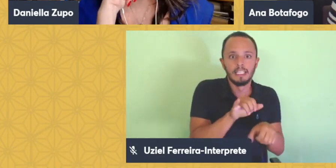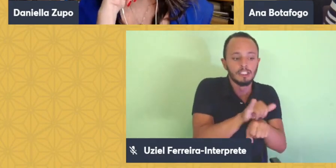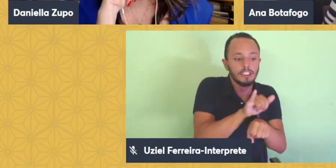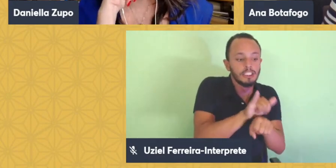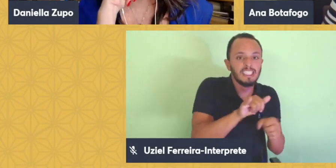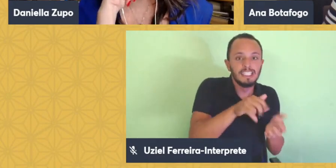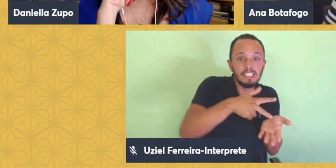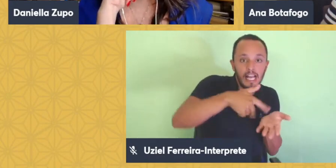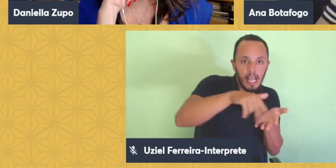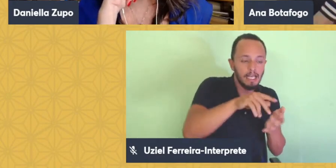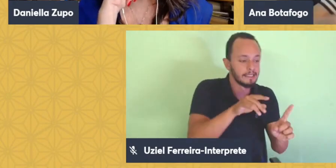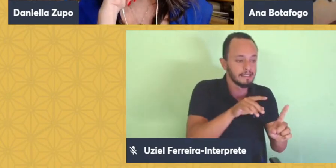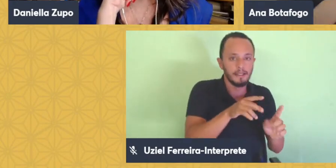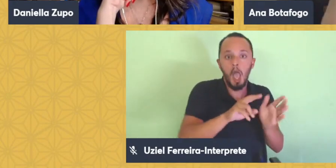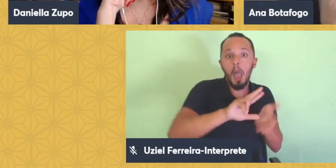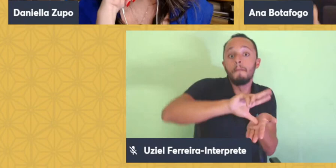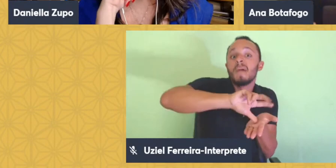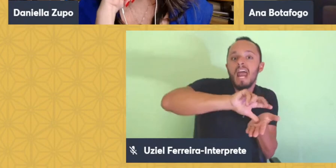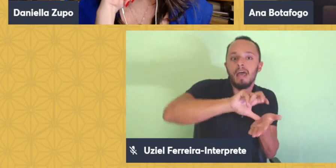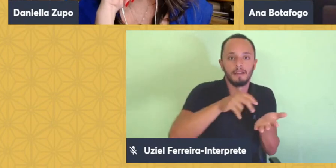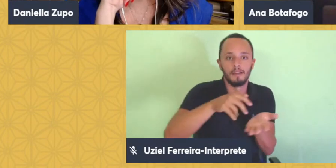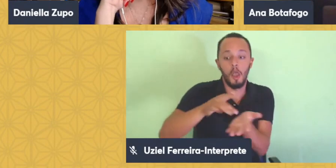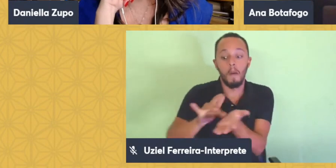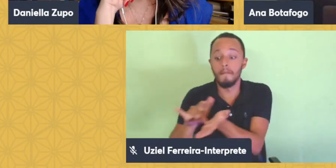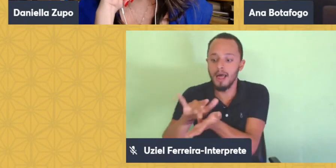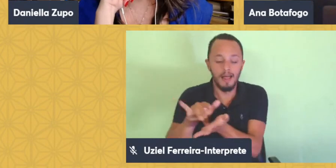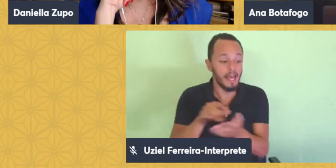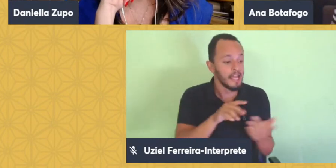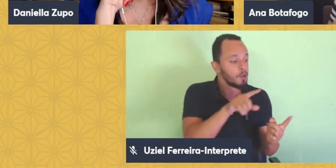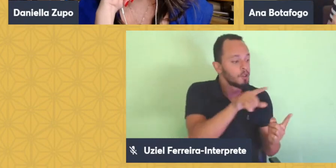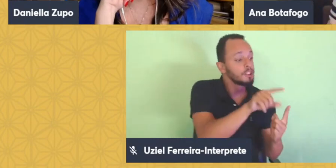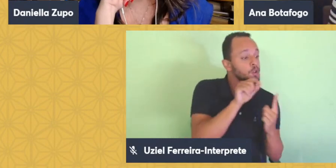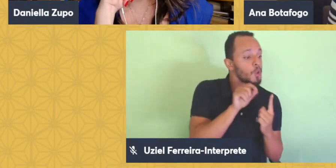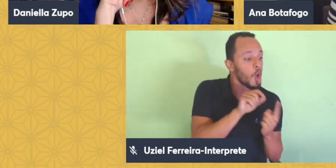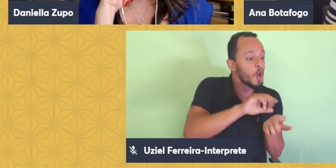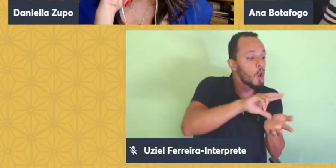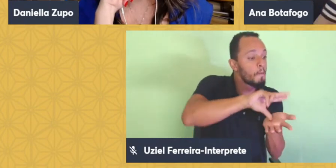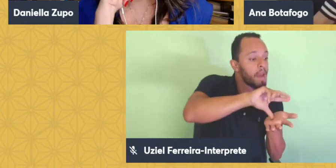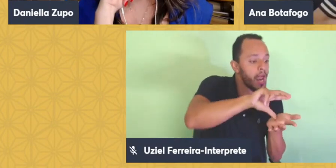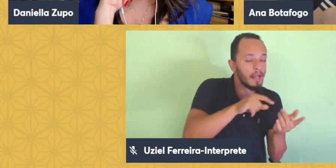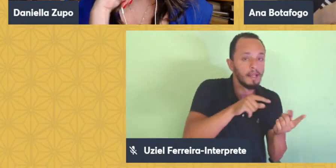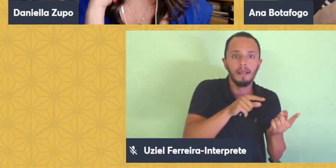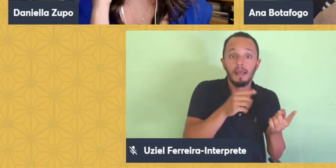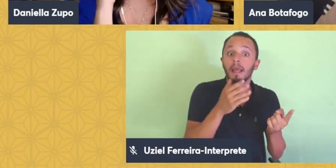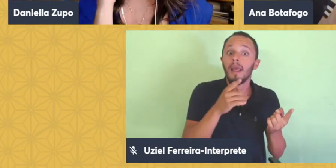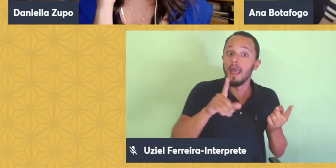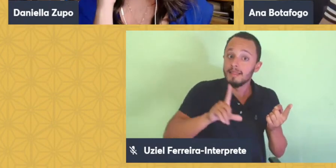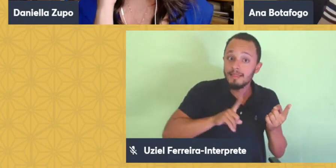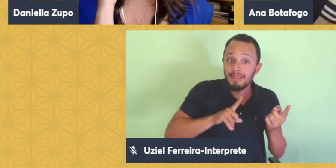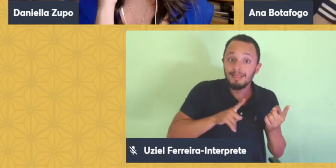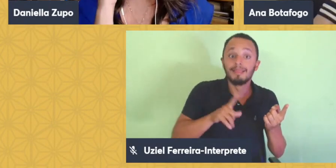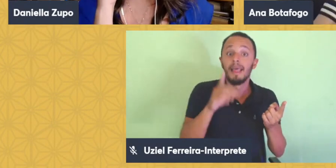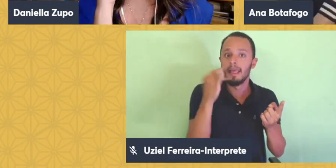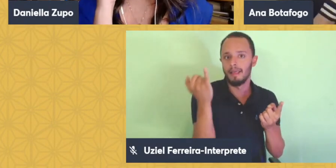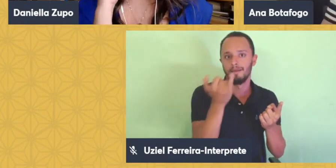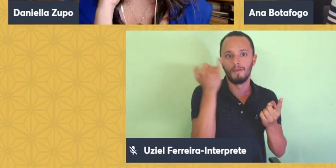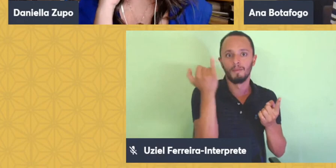região o país o continente onde vivemos isso também é